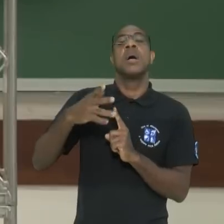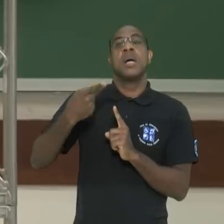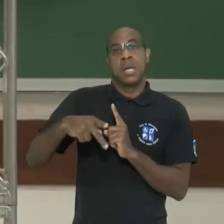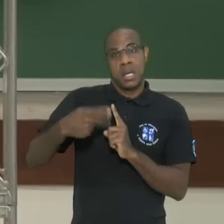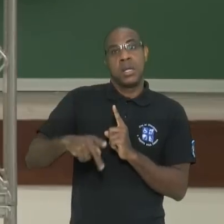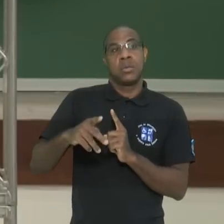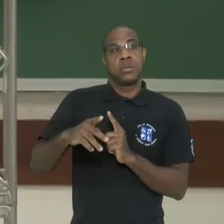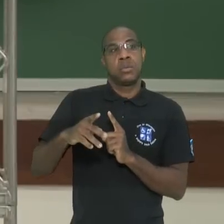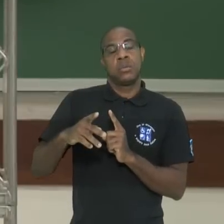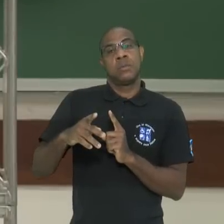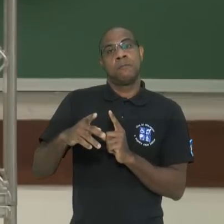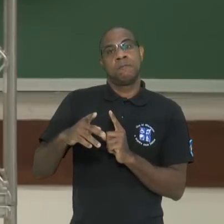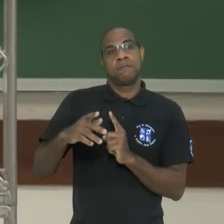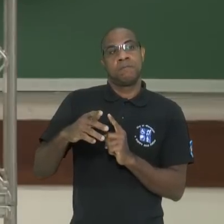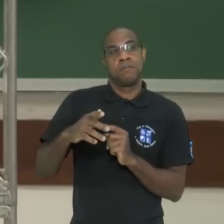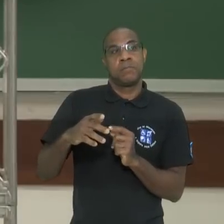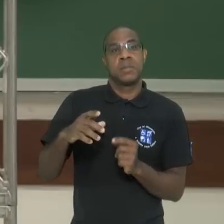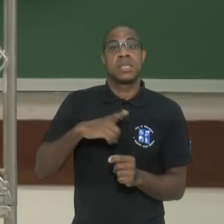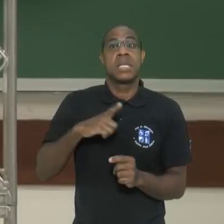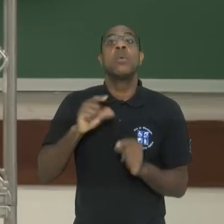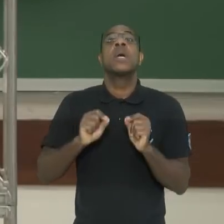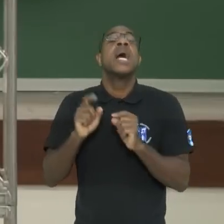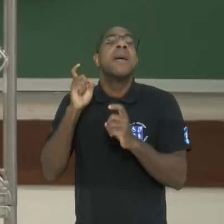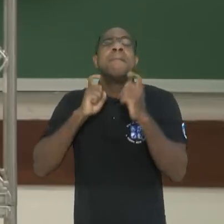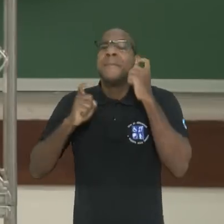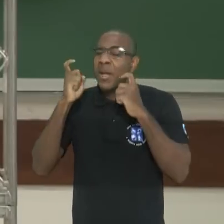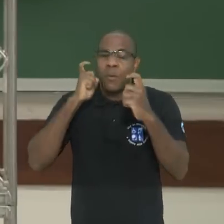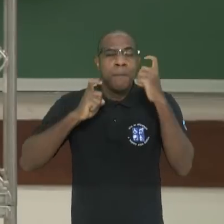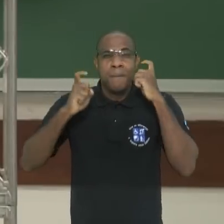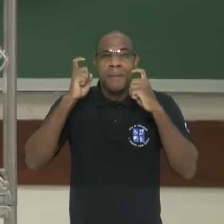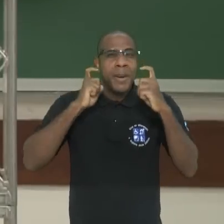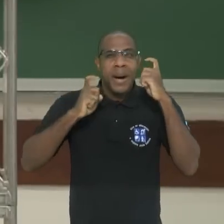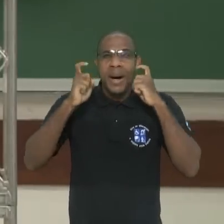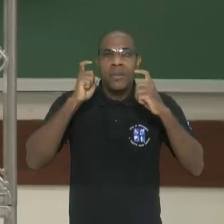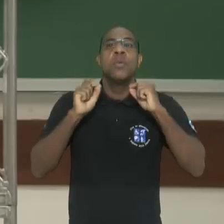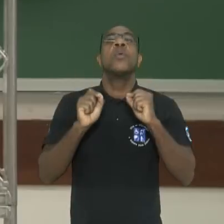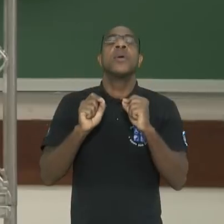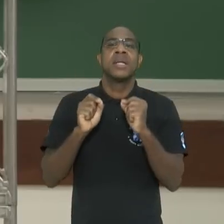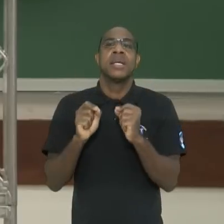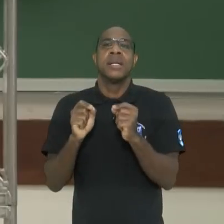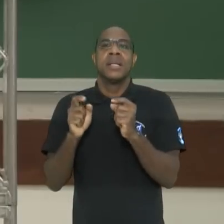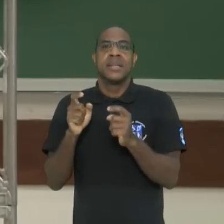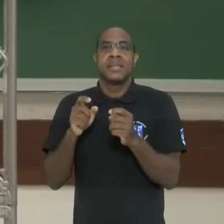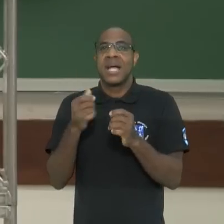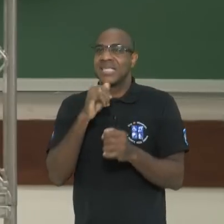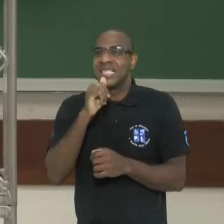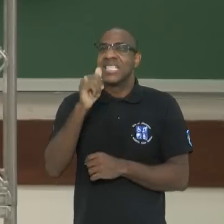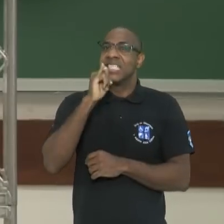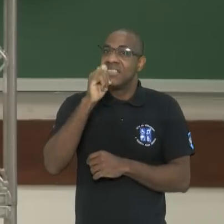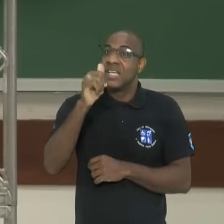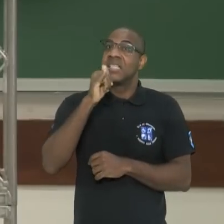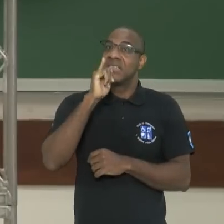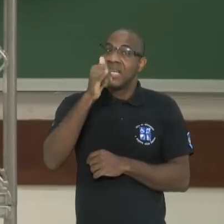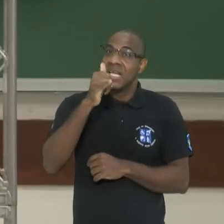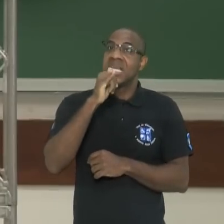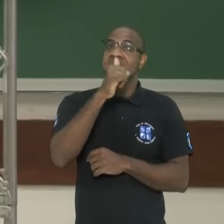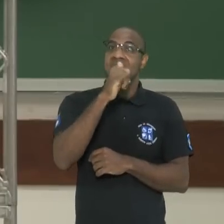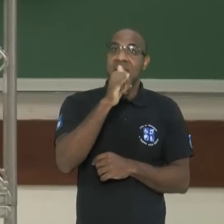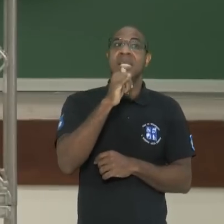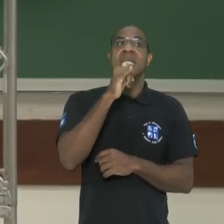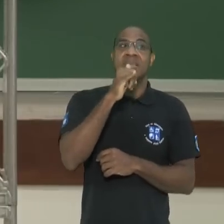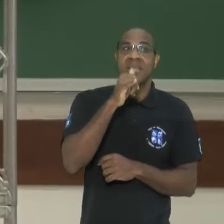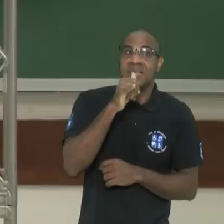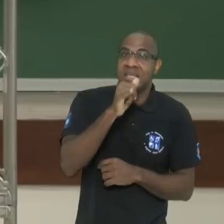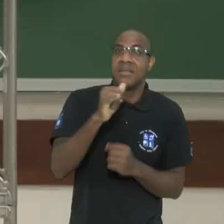aí se preocupando cada vez mais com a produção de energia e principalmente uma energia limpa,